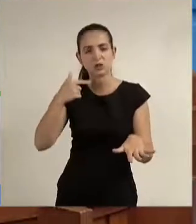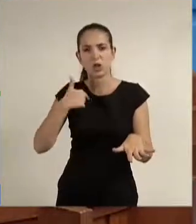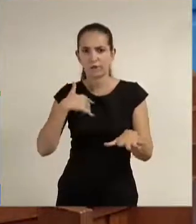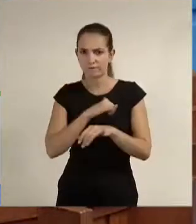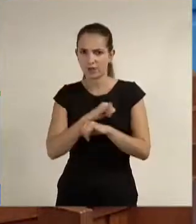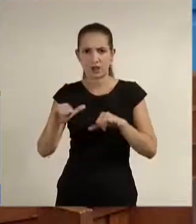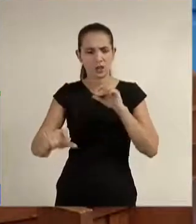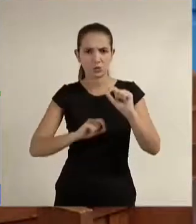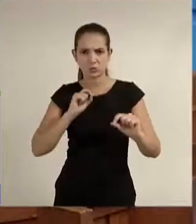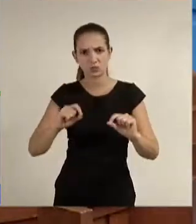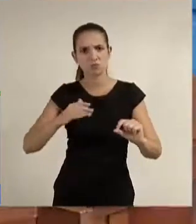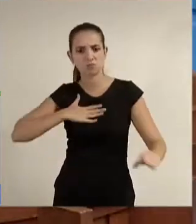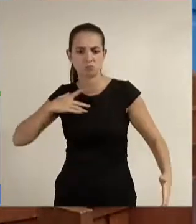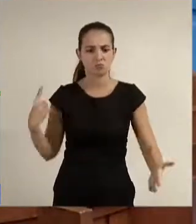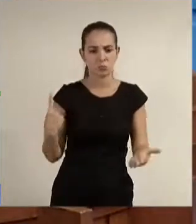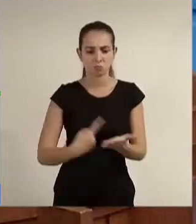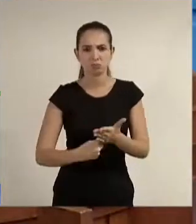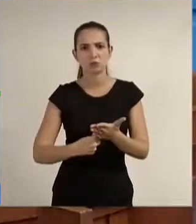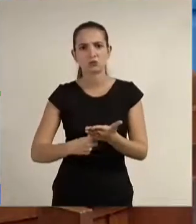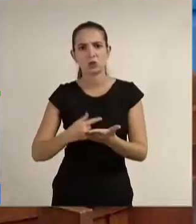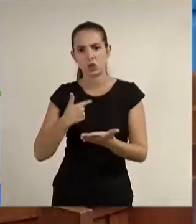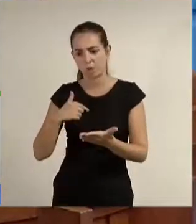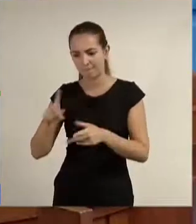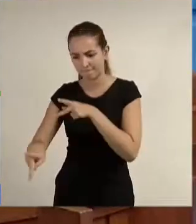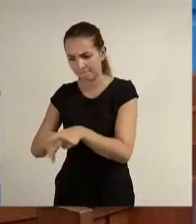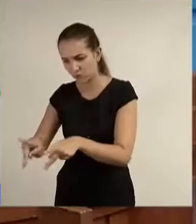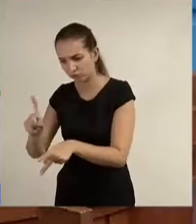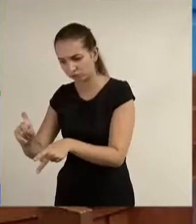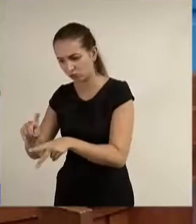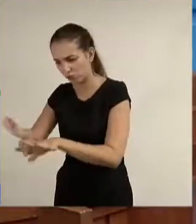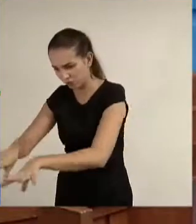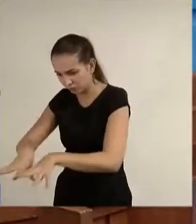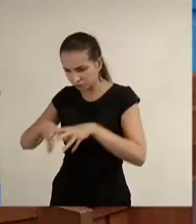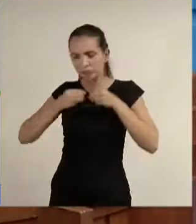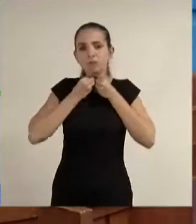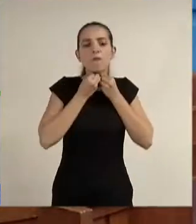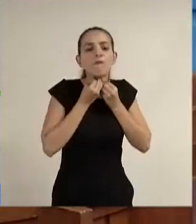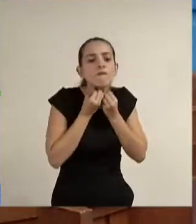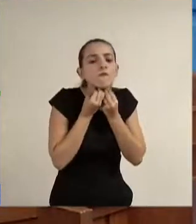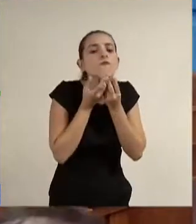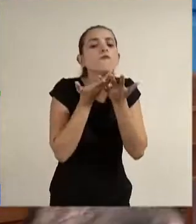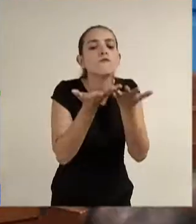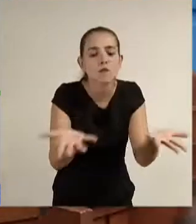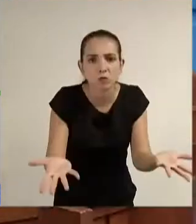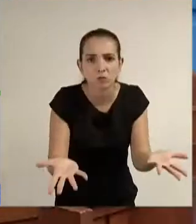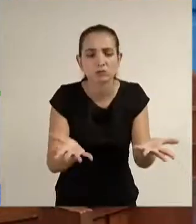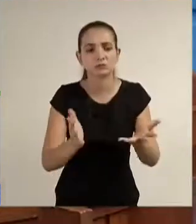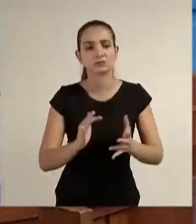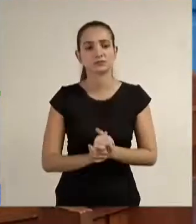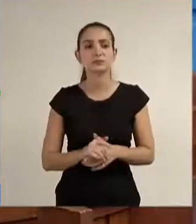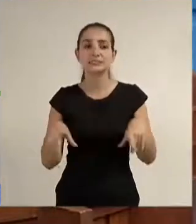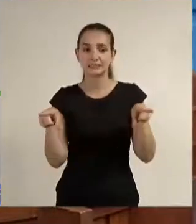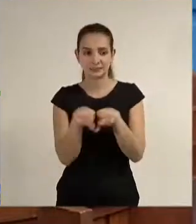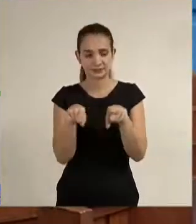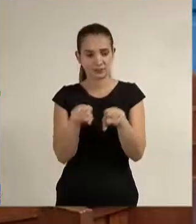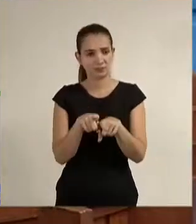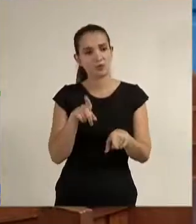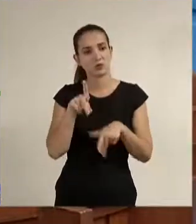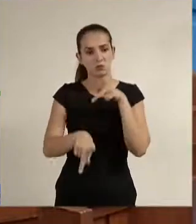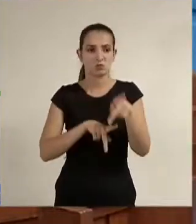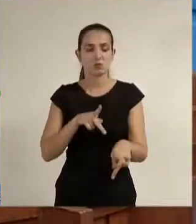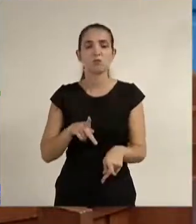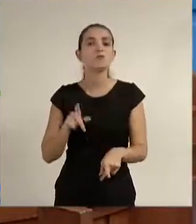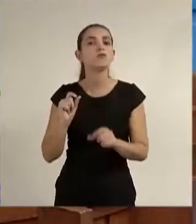ser a voz das pessoas que não têm voz e das pessoas que utilizam